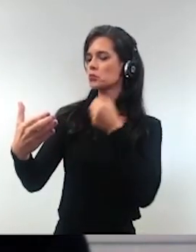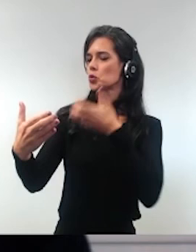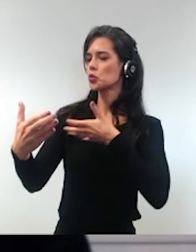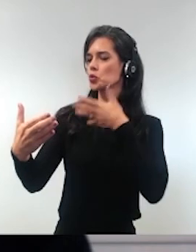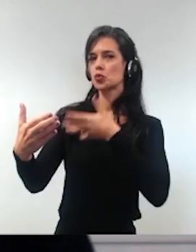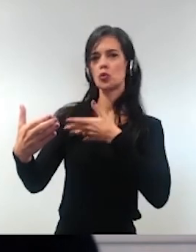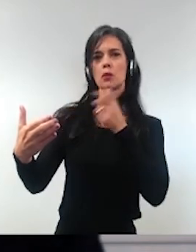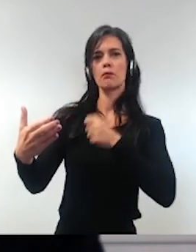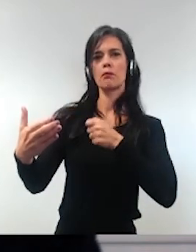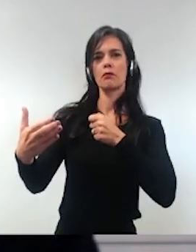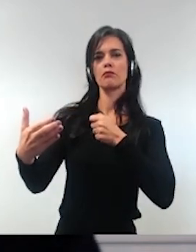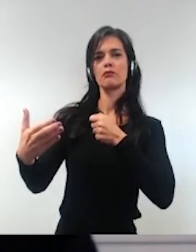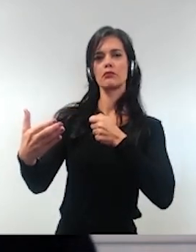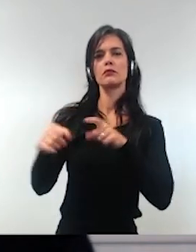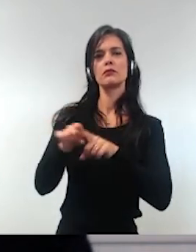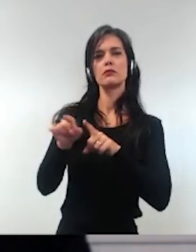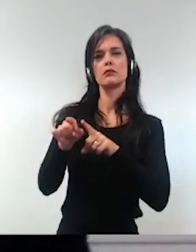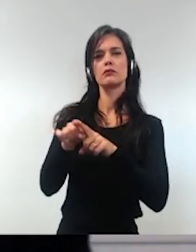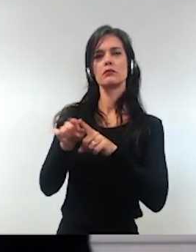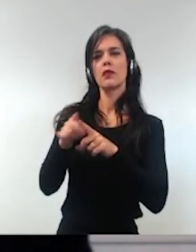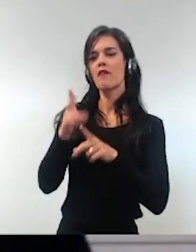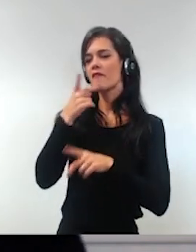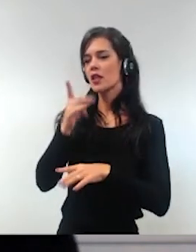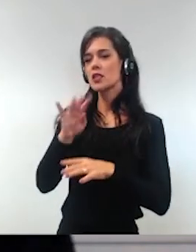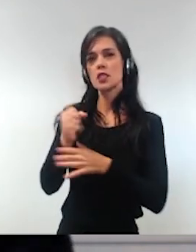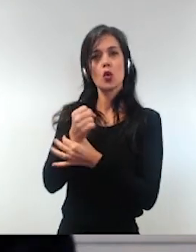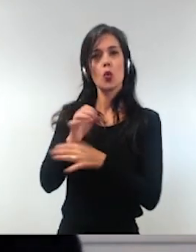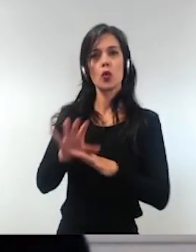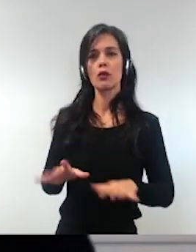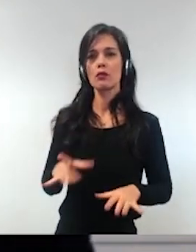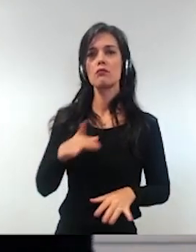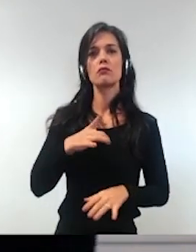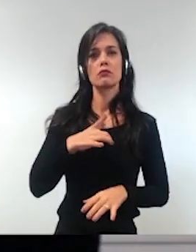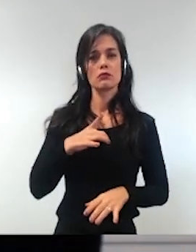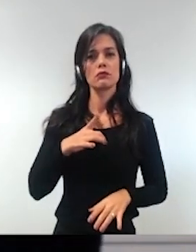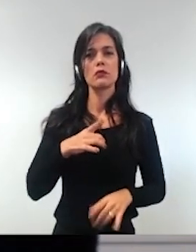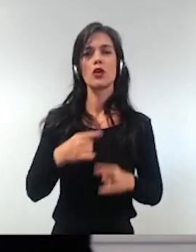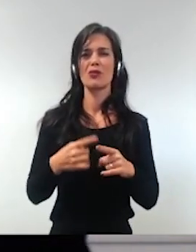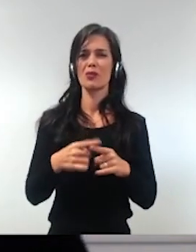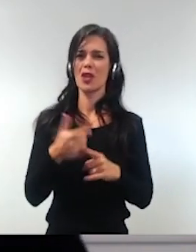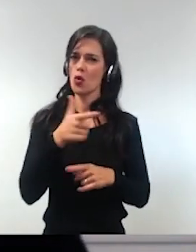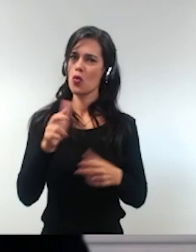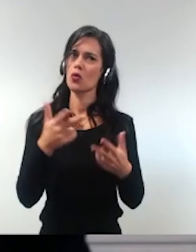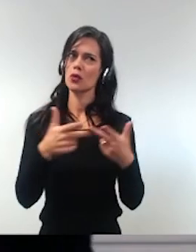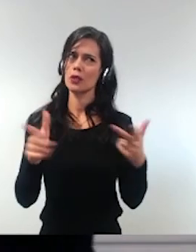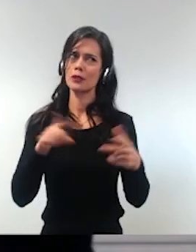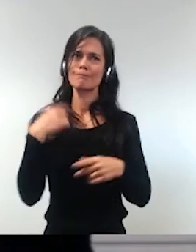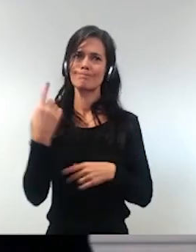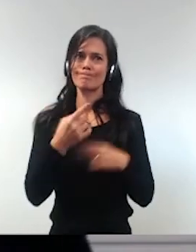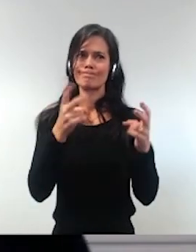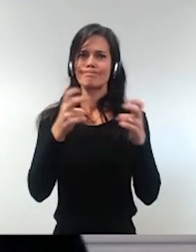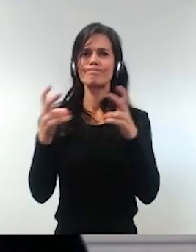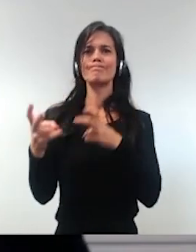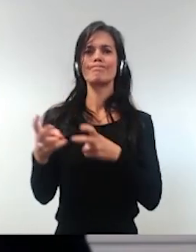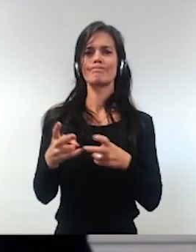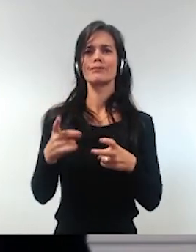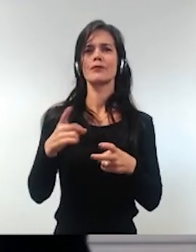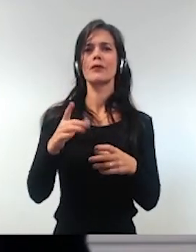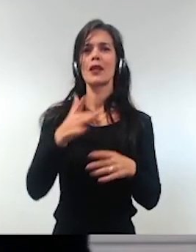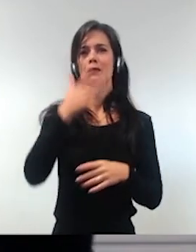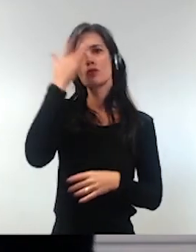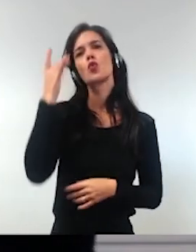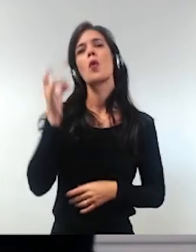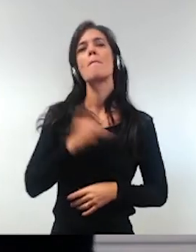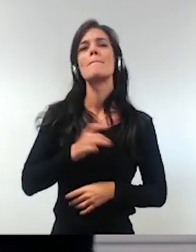falar, eu poderei dizer, eu poderei, com toda a segurança, o que foi outra coisa também que a gente tem observado. Havia um medo